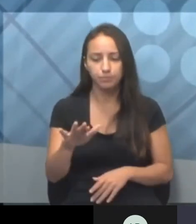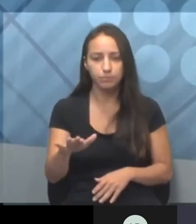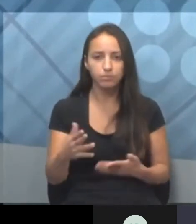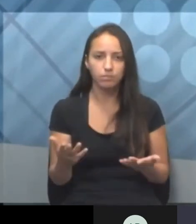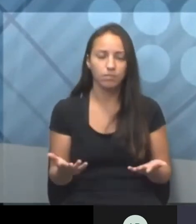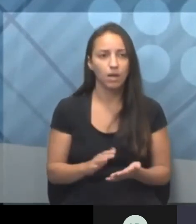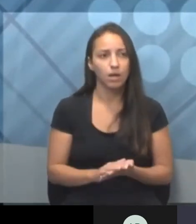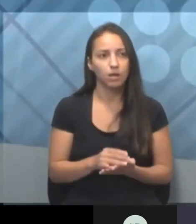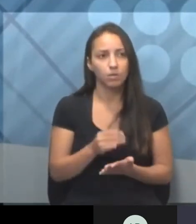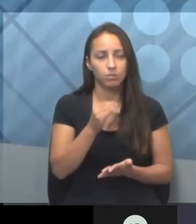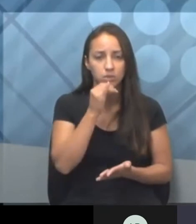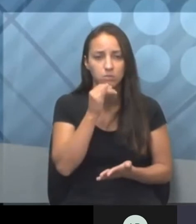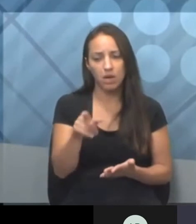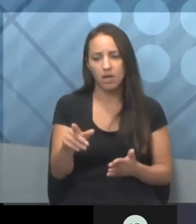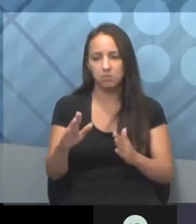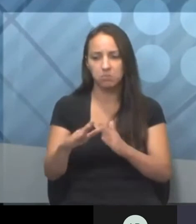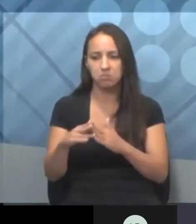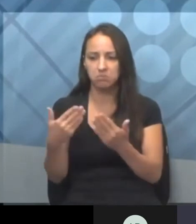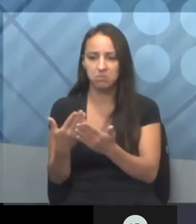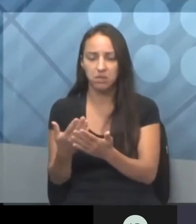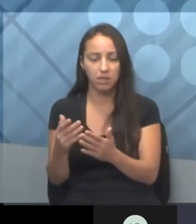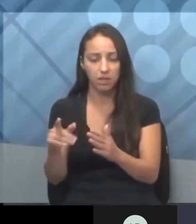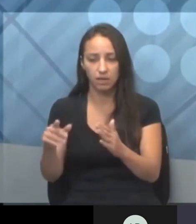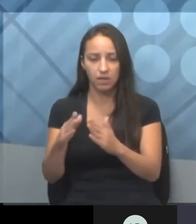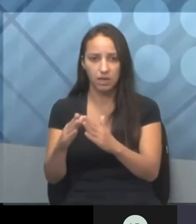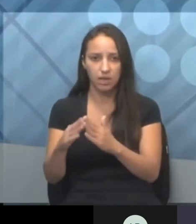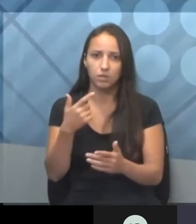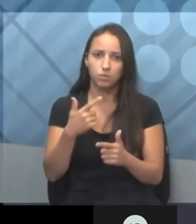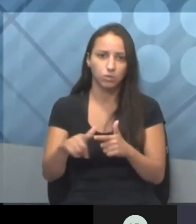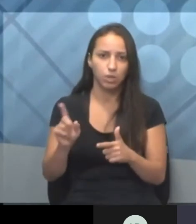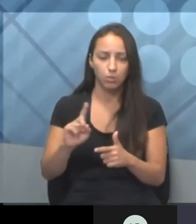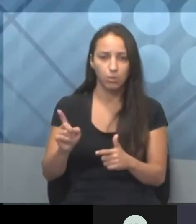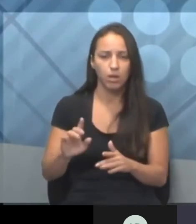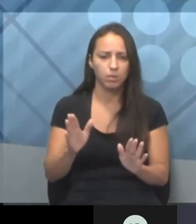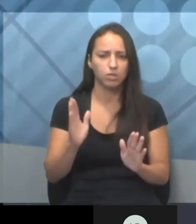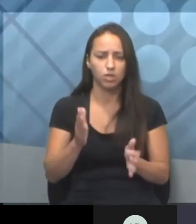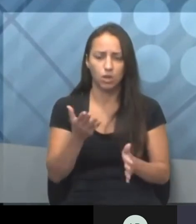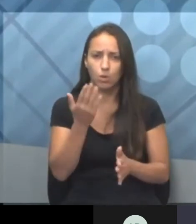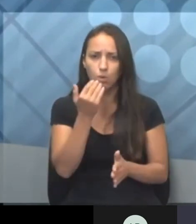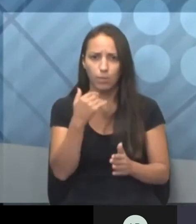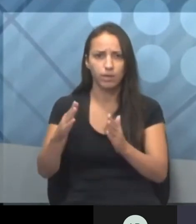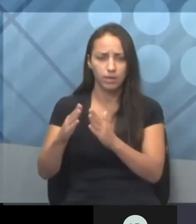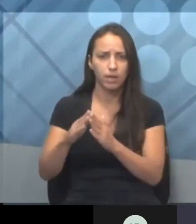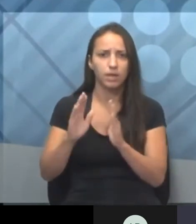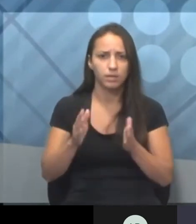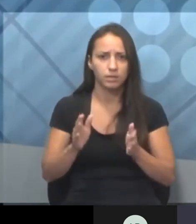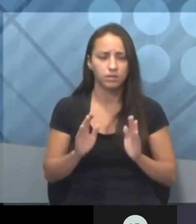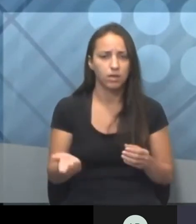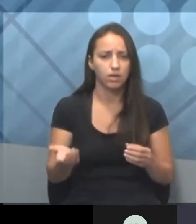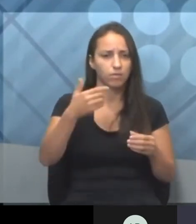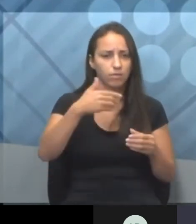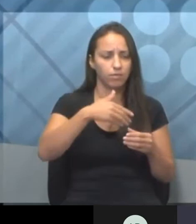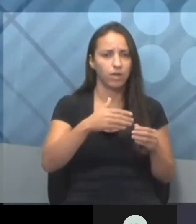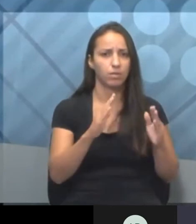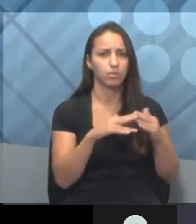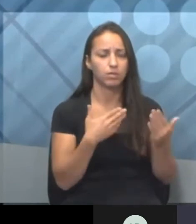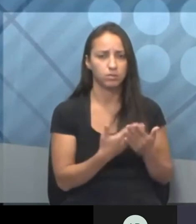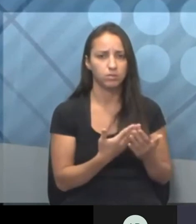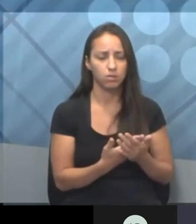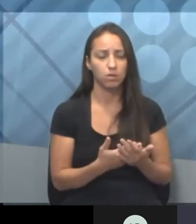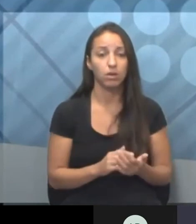tem problemas de necessidades em casa, então ela chegou bem alimentada do café de manhã ou então à tarde